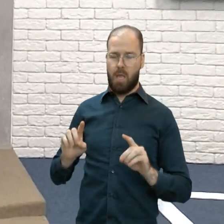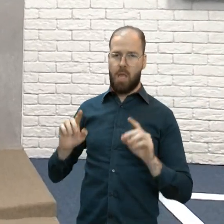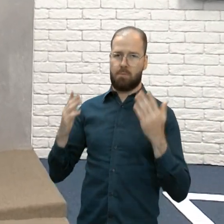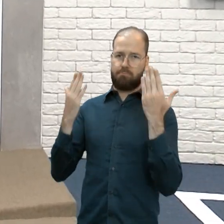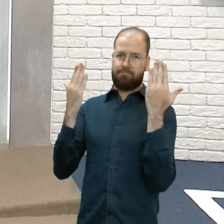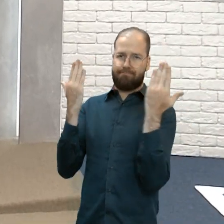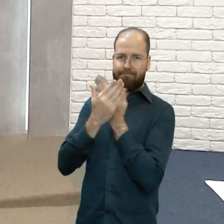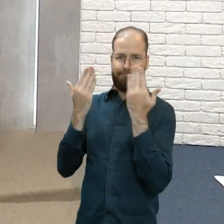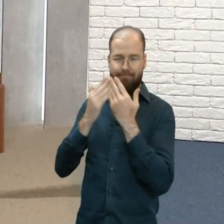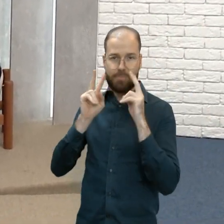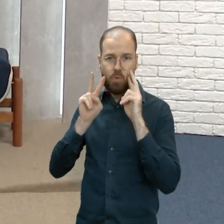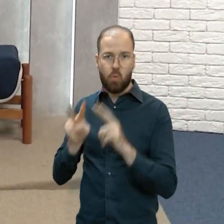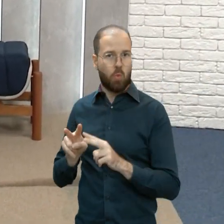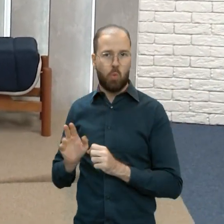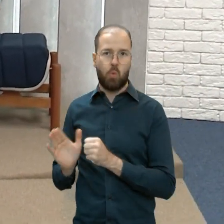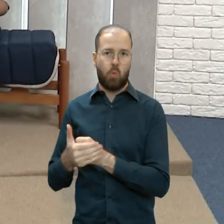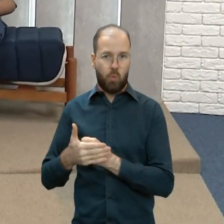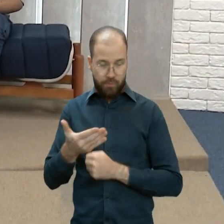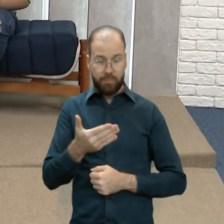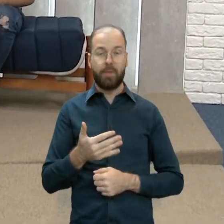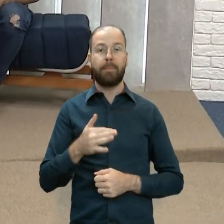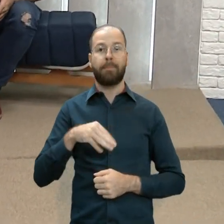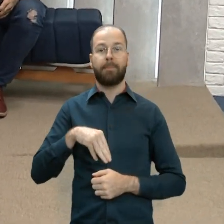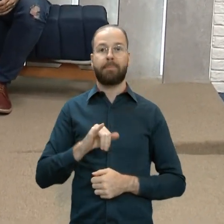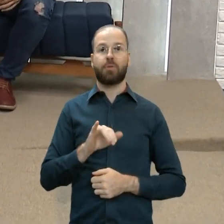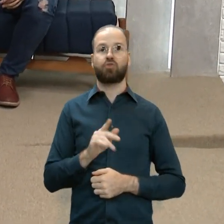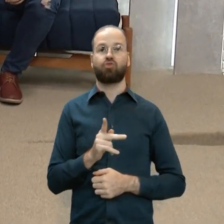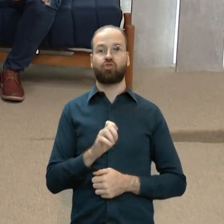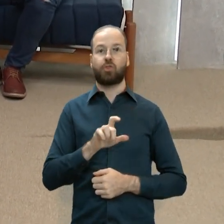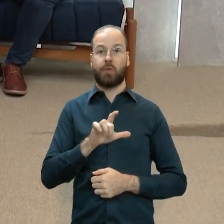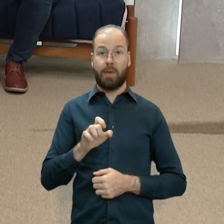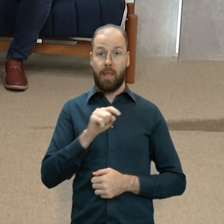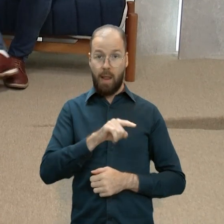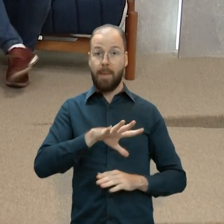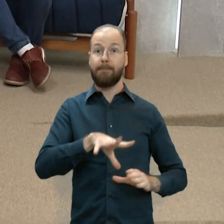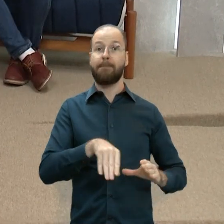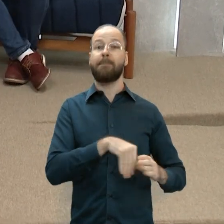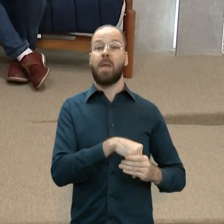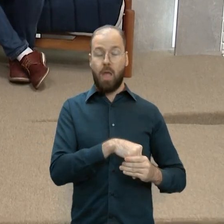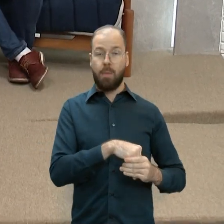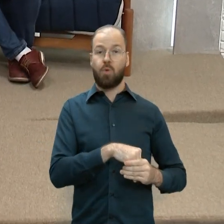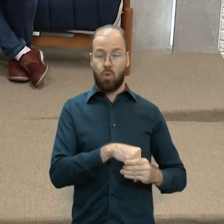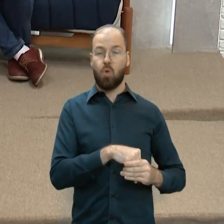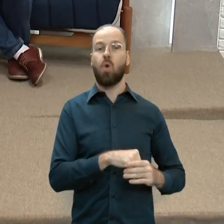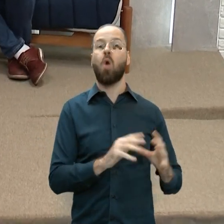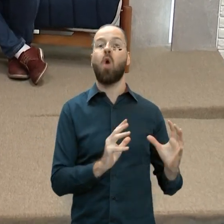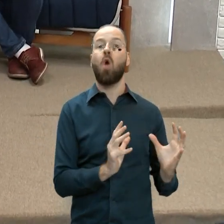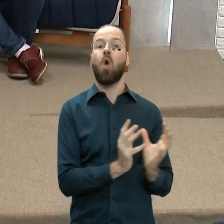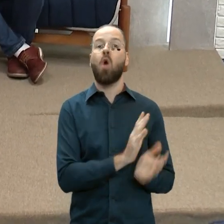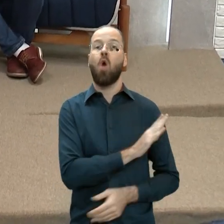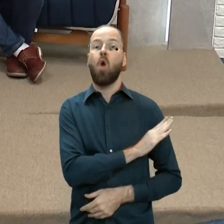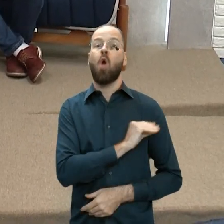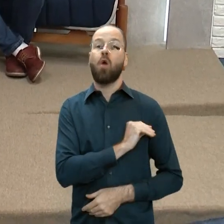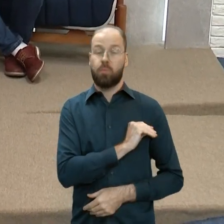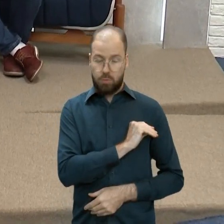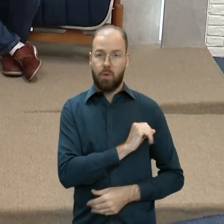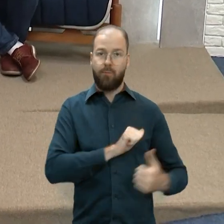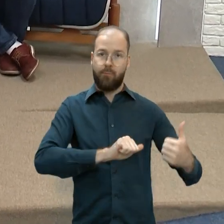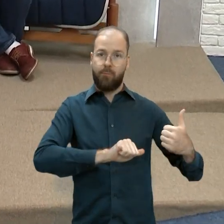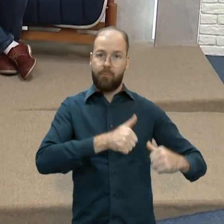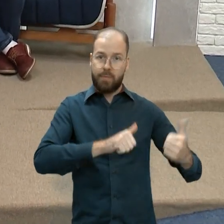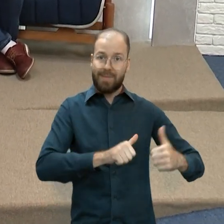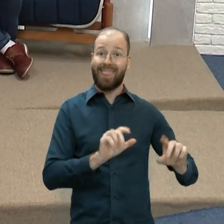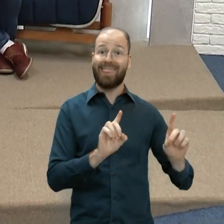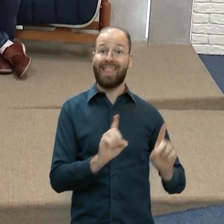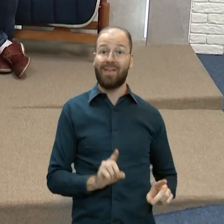gente aqui de volta a Michele Flausino, que é membro da Comissão de Verificação da Condição de Deficiência da UFG. Já está aqui com a